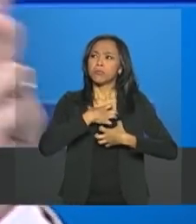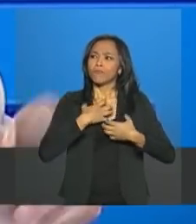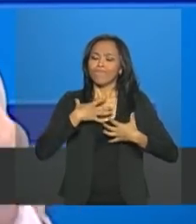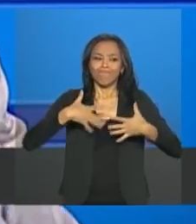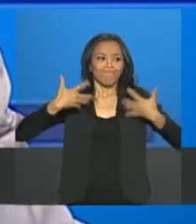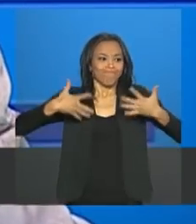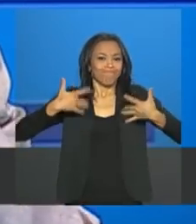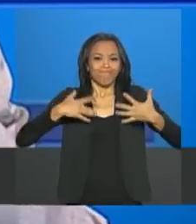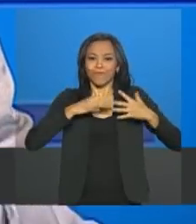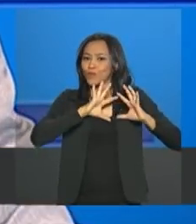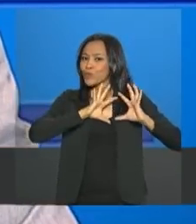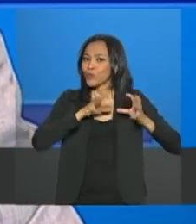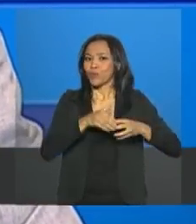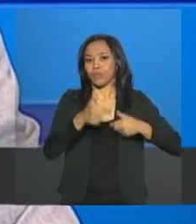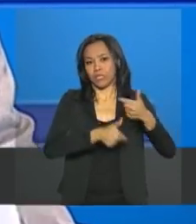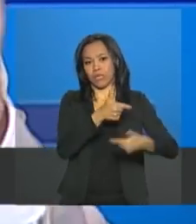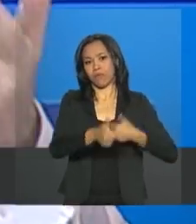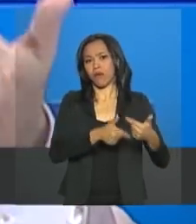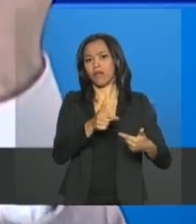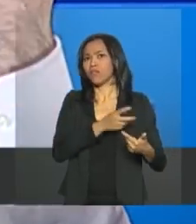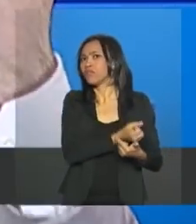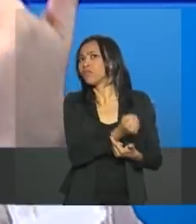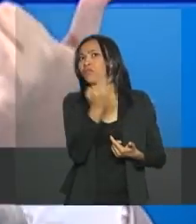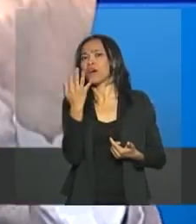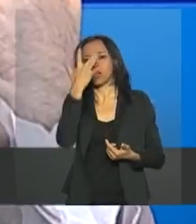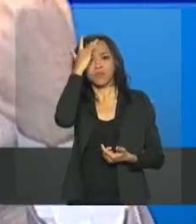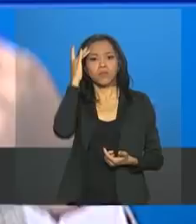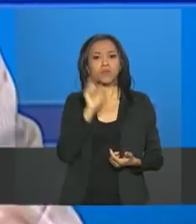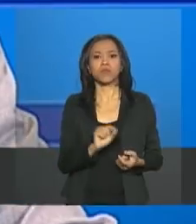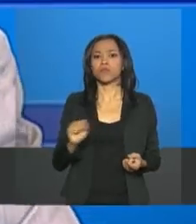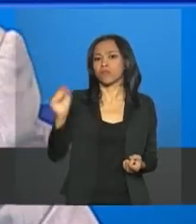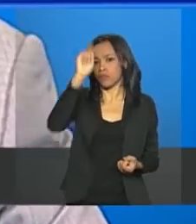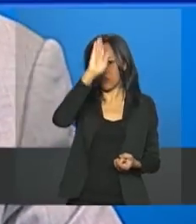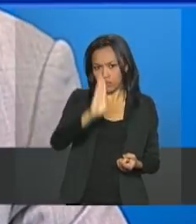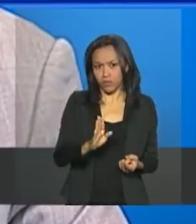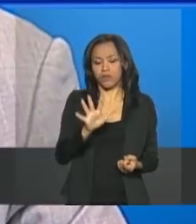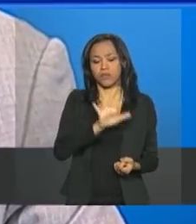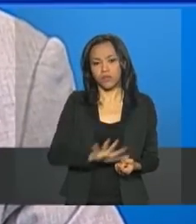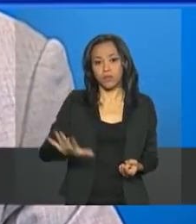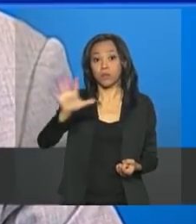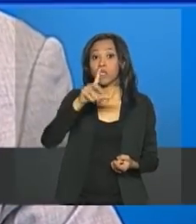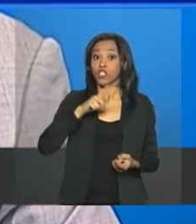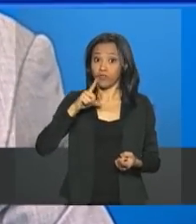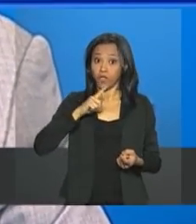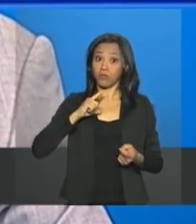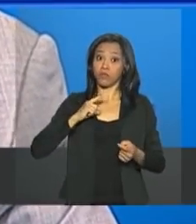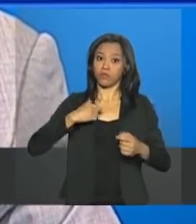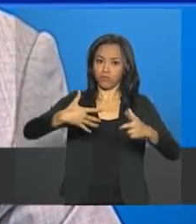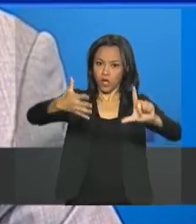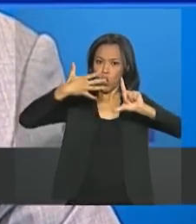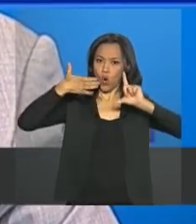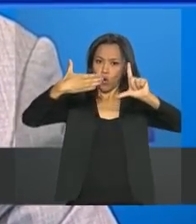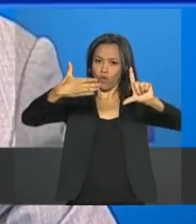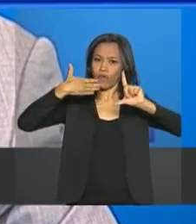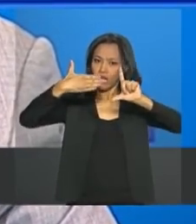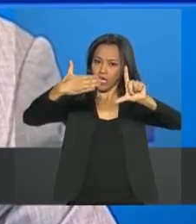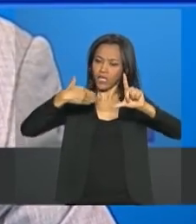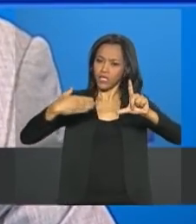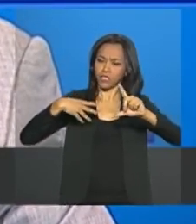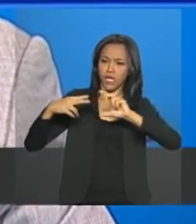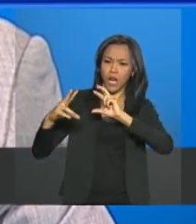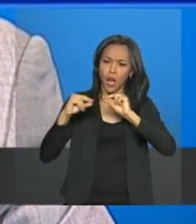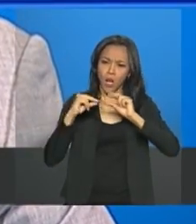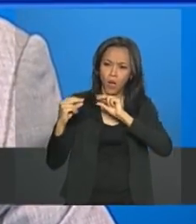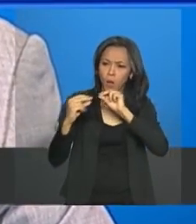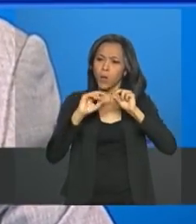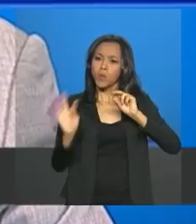milhares de pessoas que estão no brasil foi assim o sentimento com as equipes que estavam reunidos agora em vídeo-conferência o dia inteiro fazendo o monitoramento